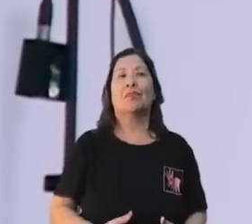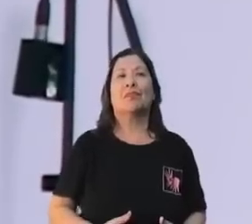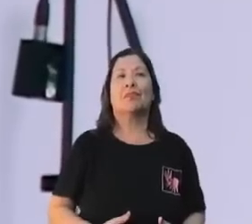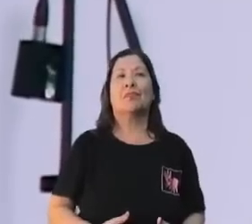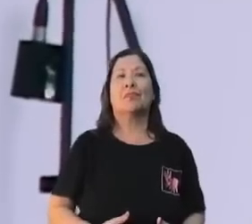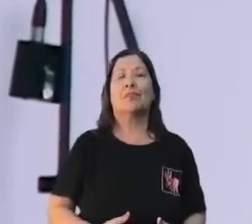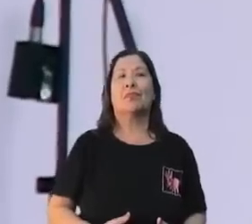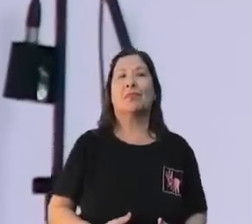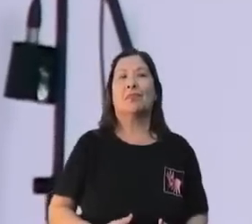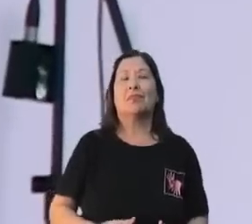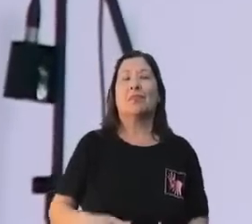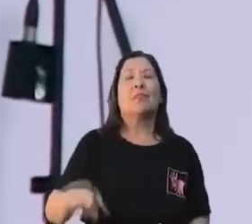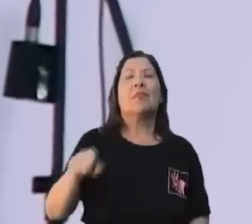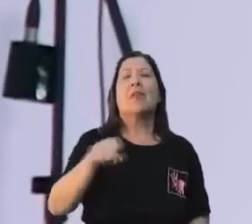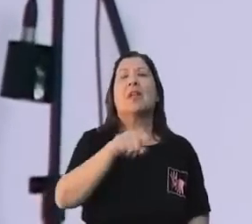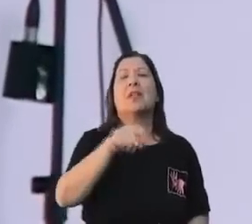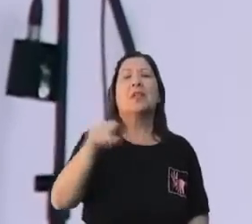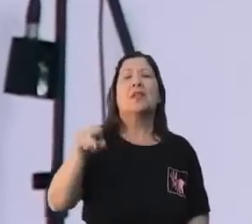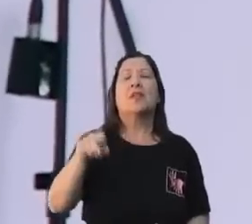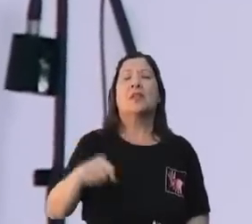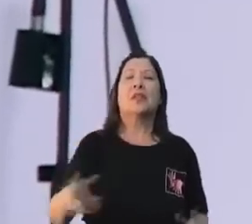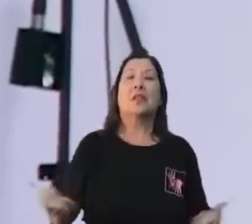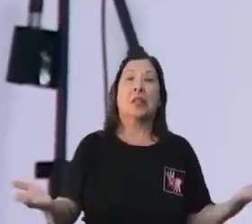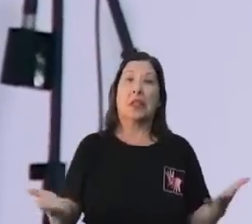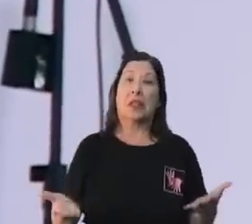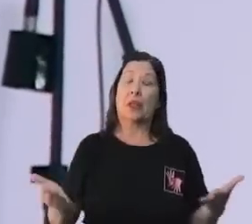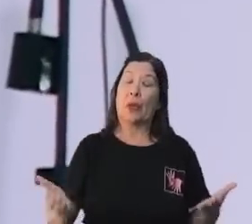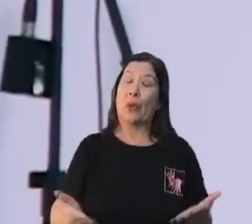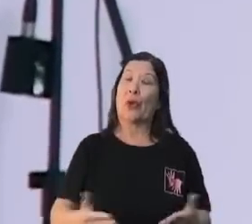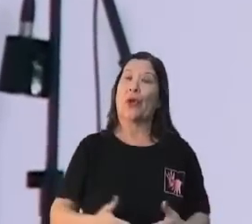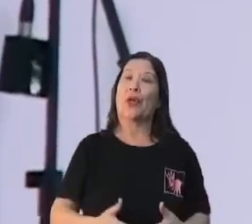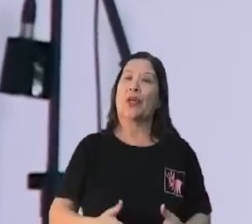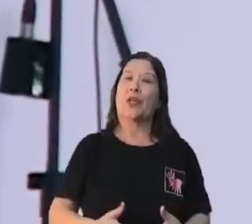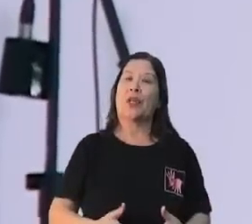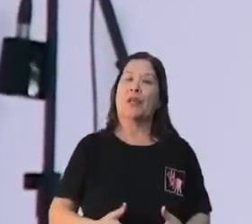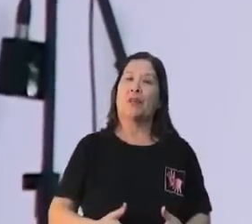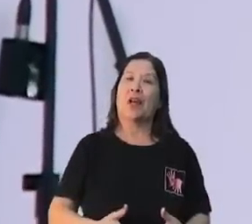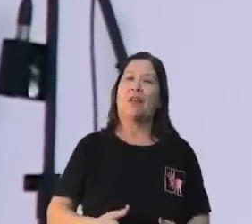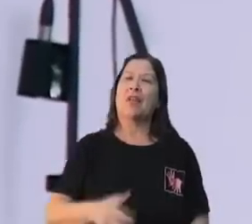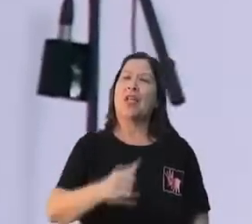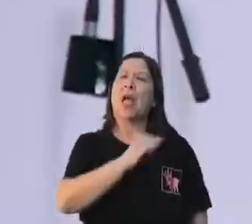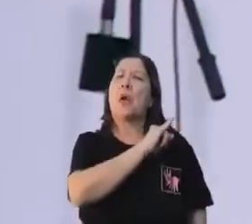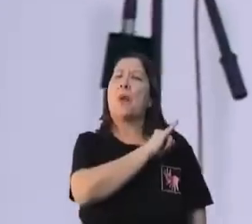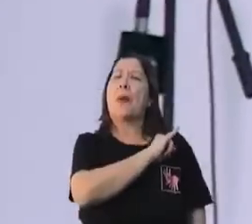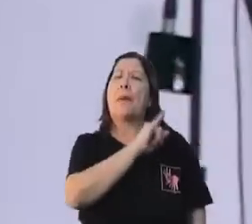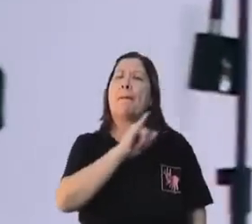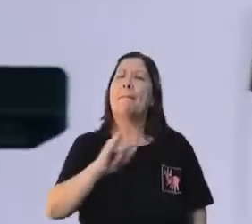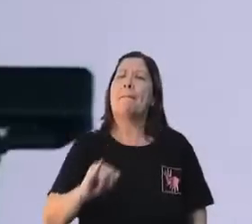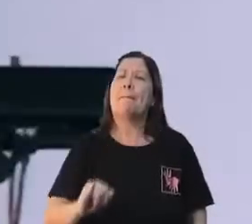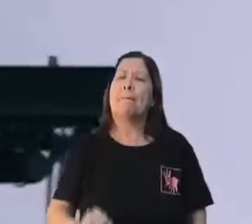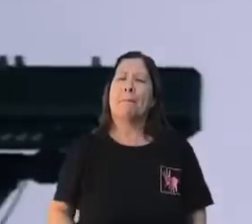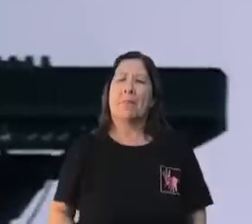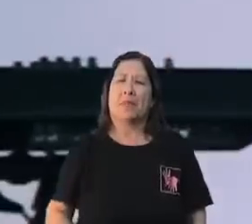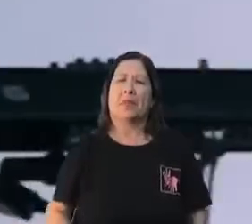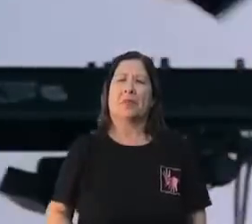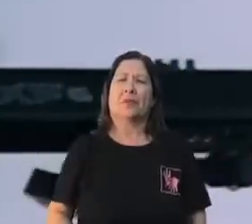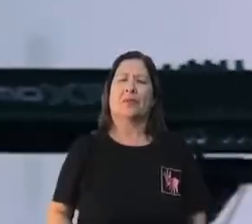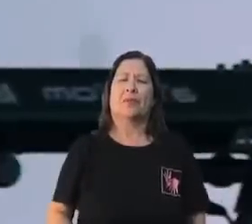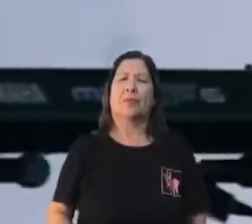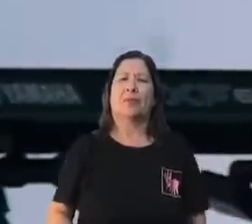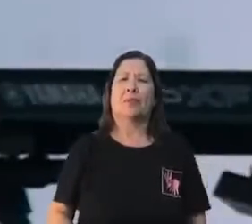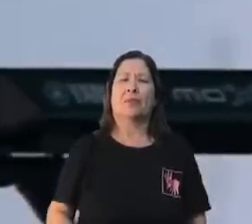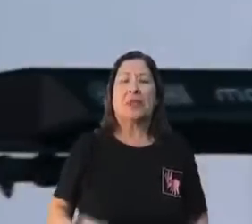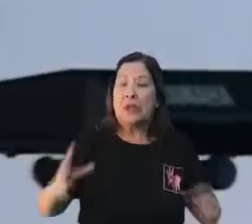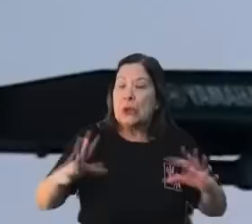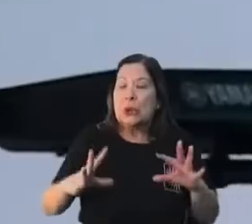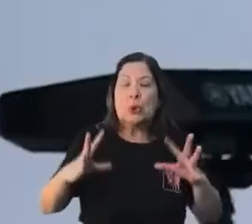Essa Babilônia que veio agora vai virar um grande império, e essa Babilônia virá, e tudo